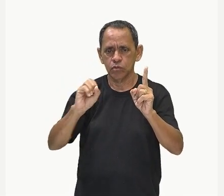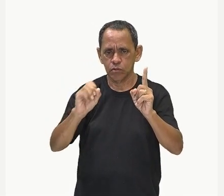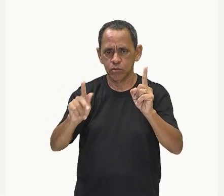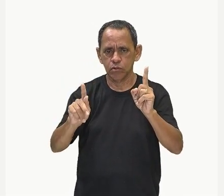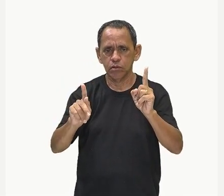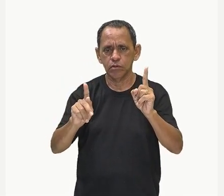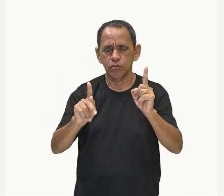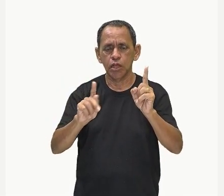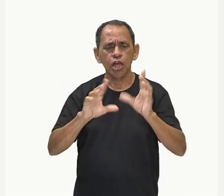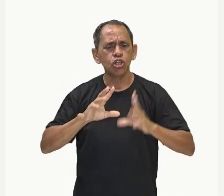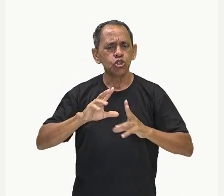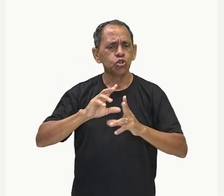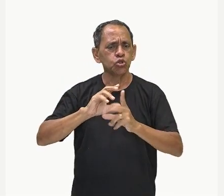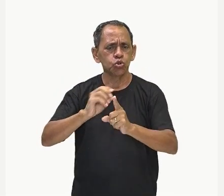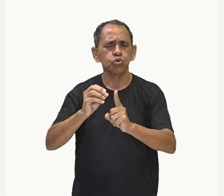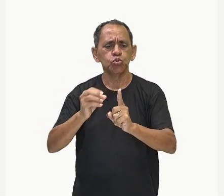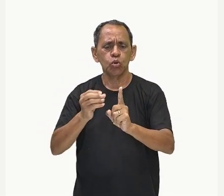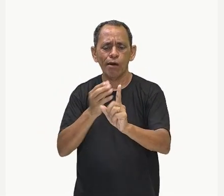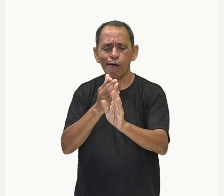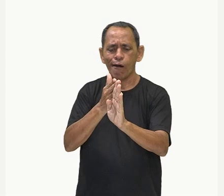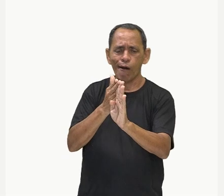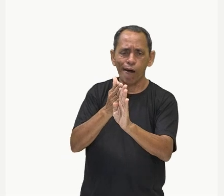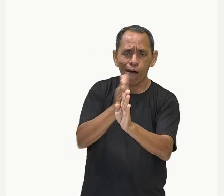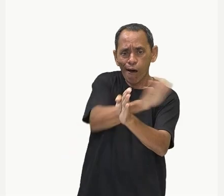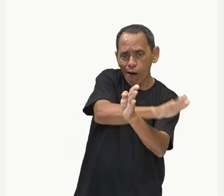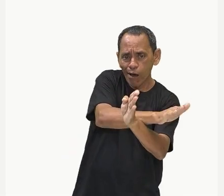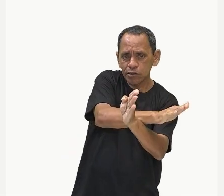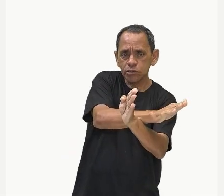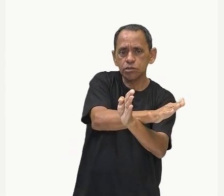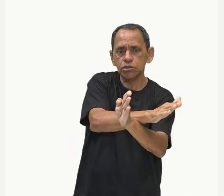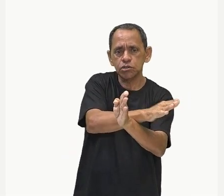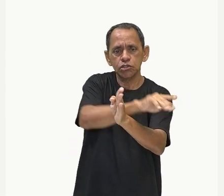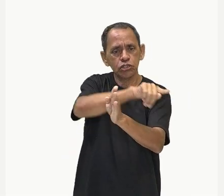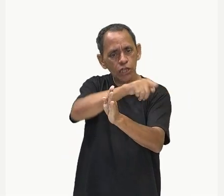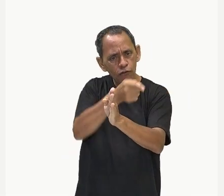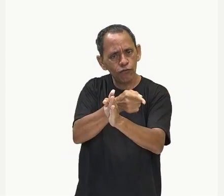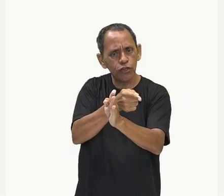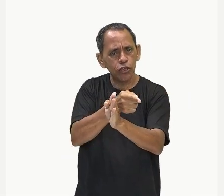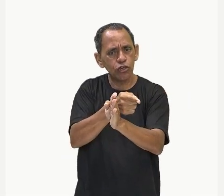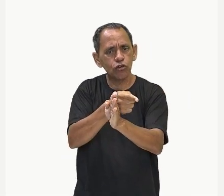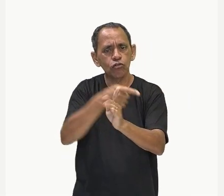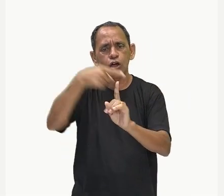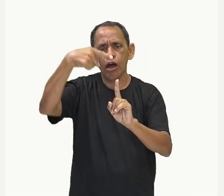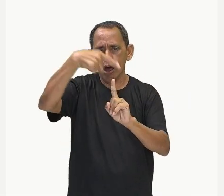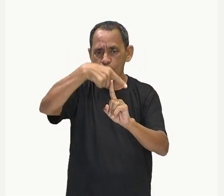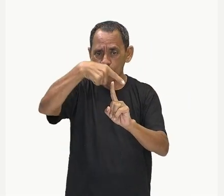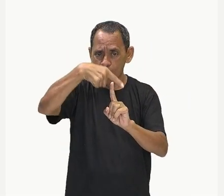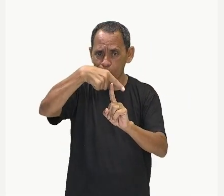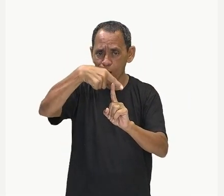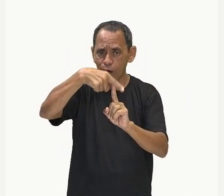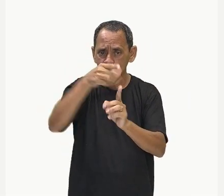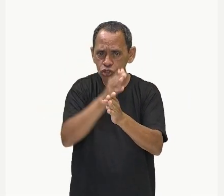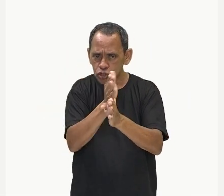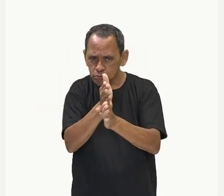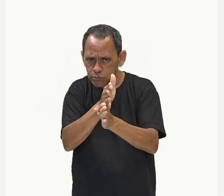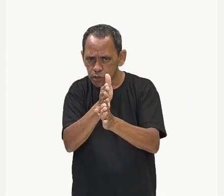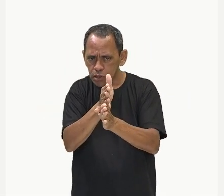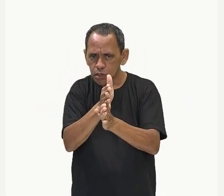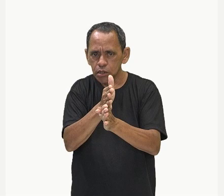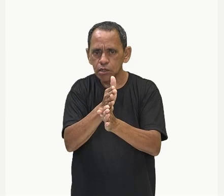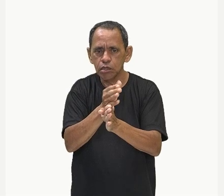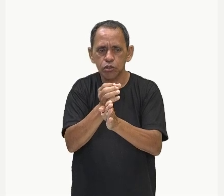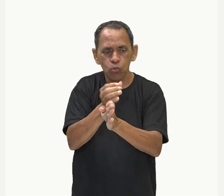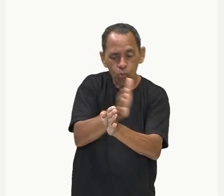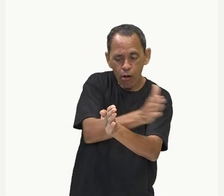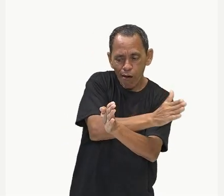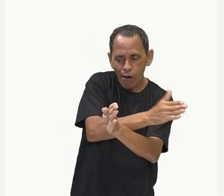Então, tudo aqui que fica na frente da vírgula é a parte inteira. E tudo aquilo que fica depois da